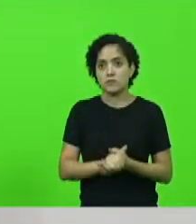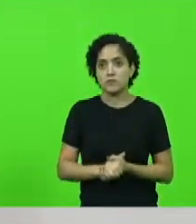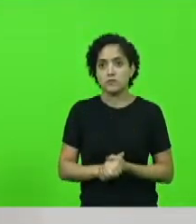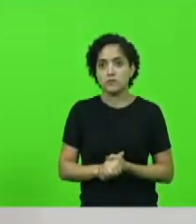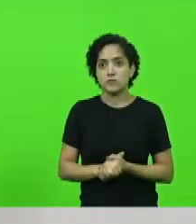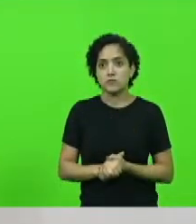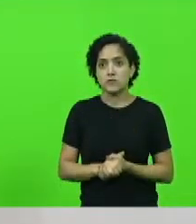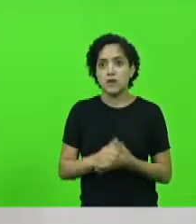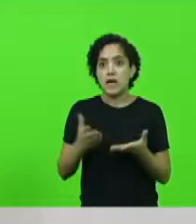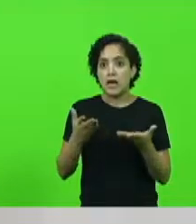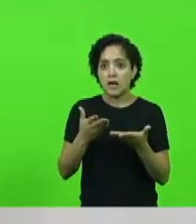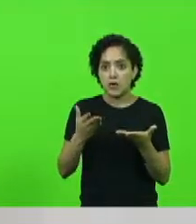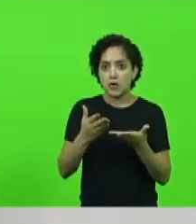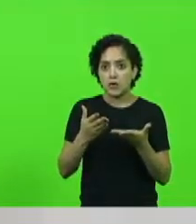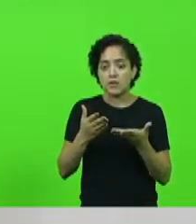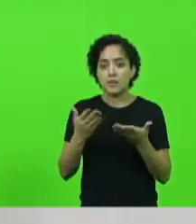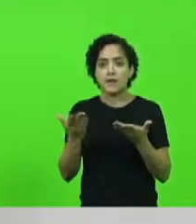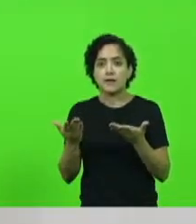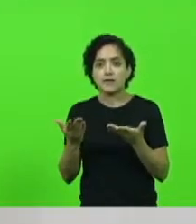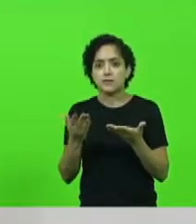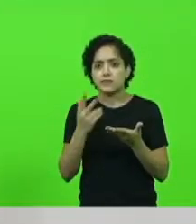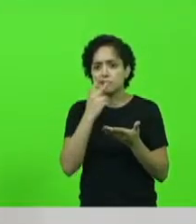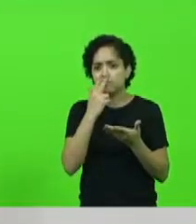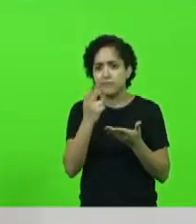Agora parece um boneco do pânico aquilo.